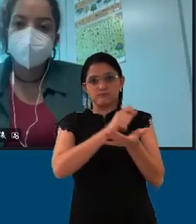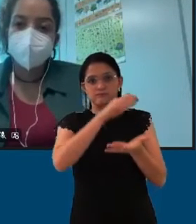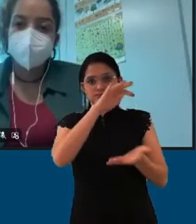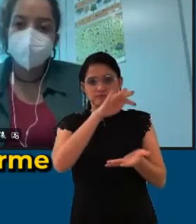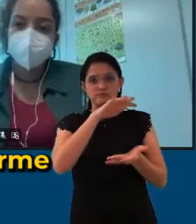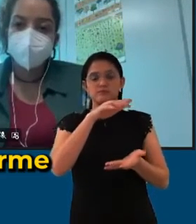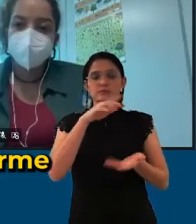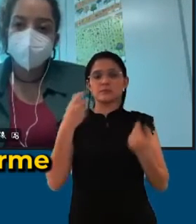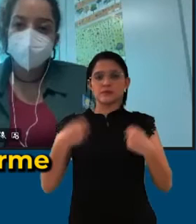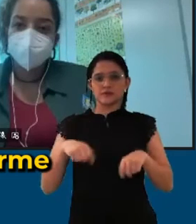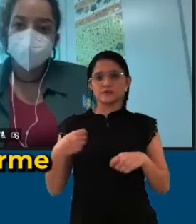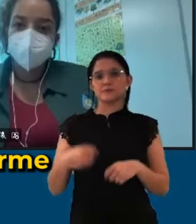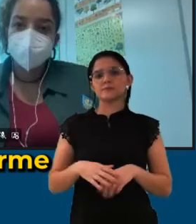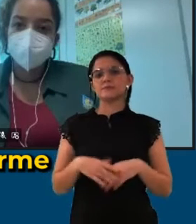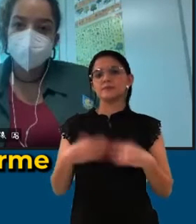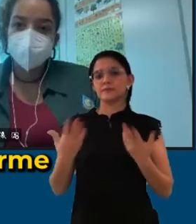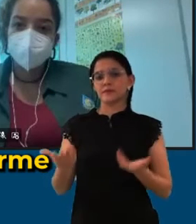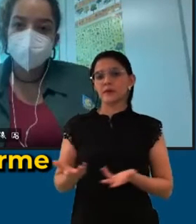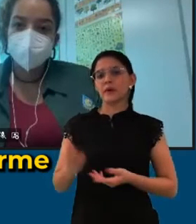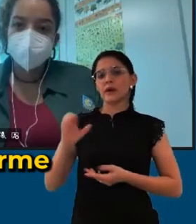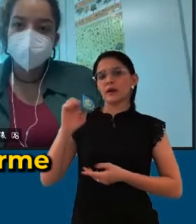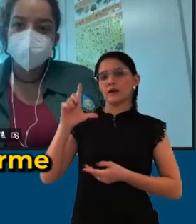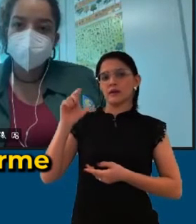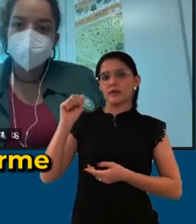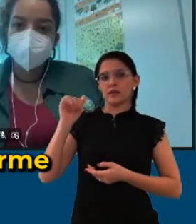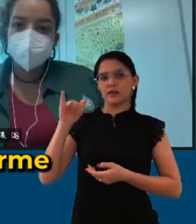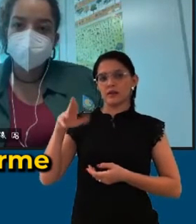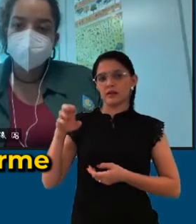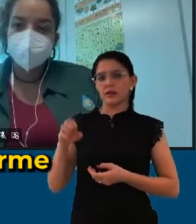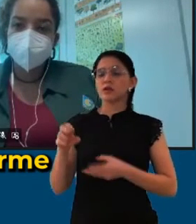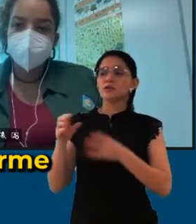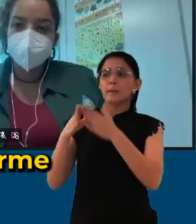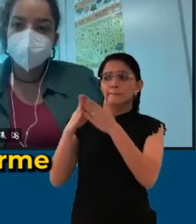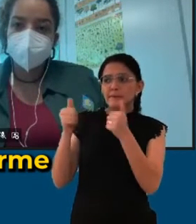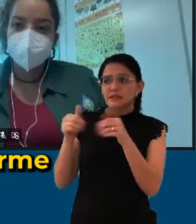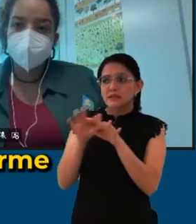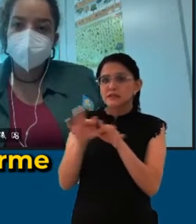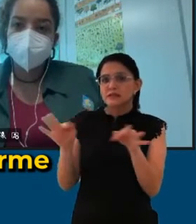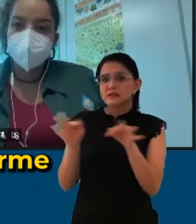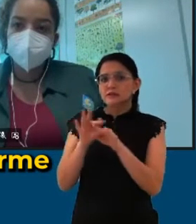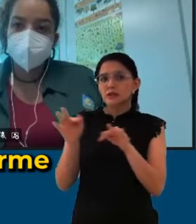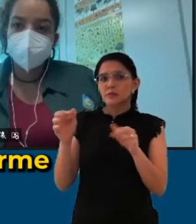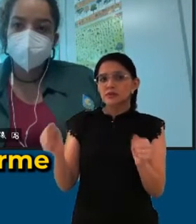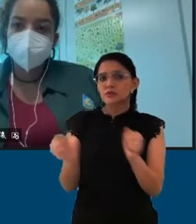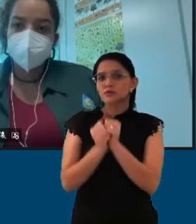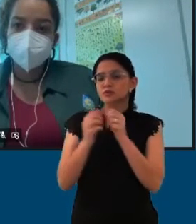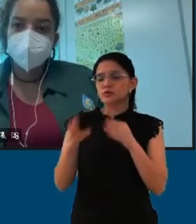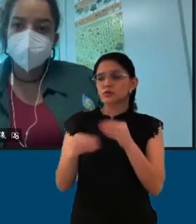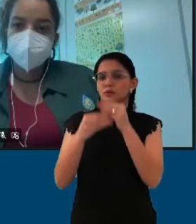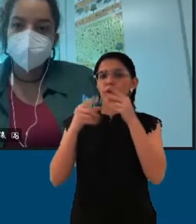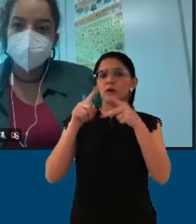Aí, doutora Elaine, é só uma petição simples, tá? Pedindo para juntar os pareceres conforme